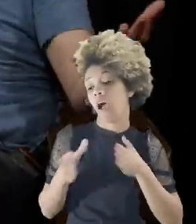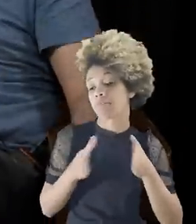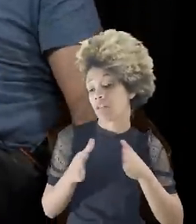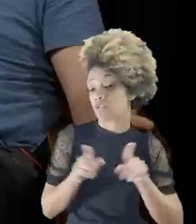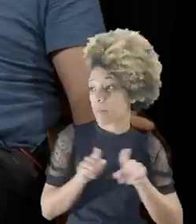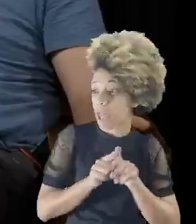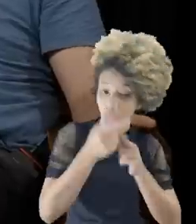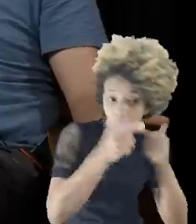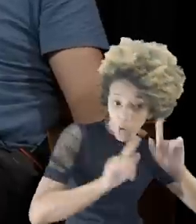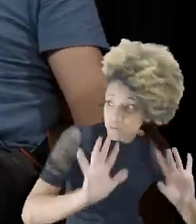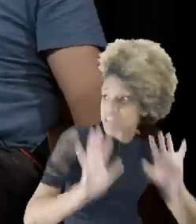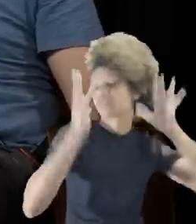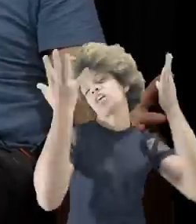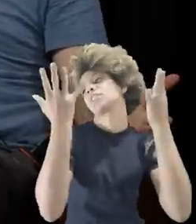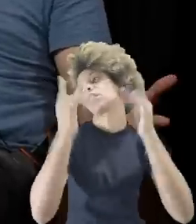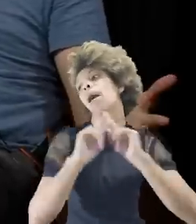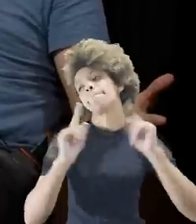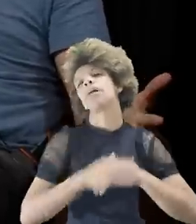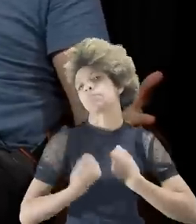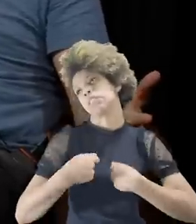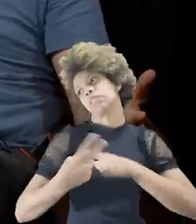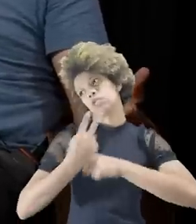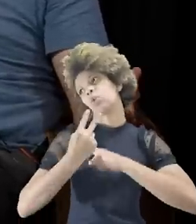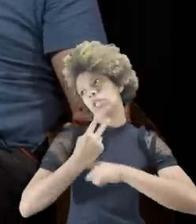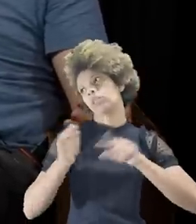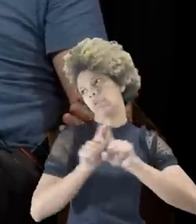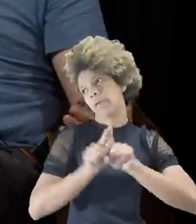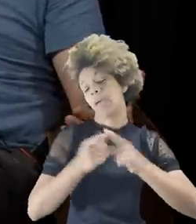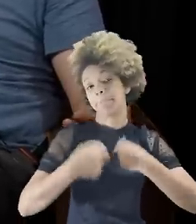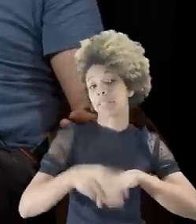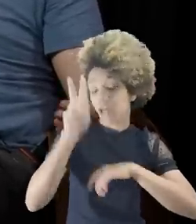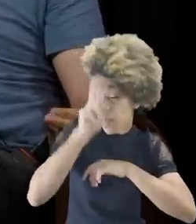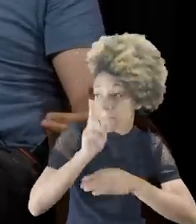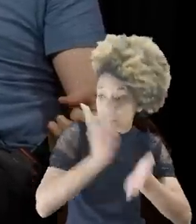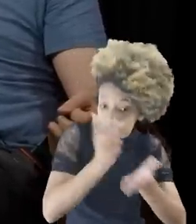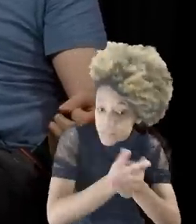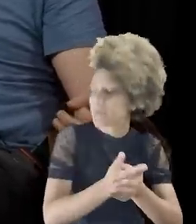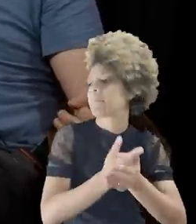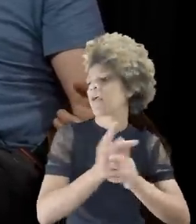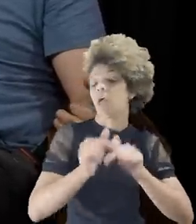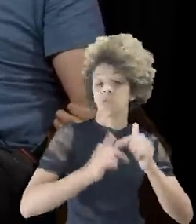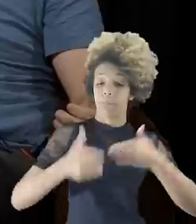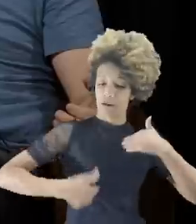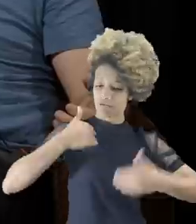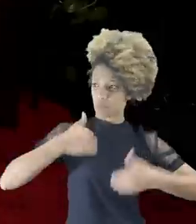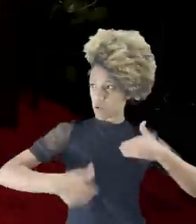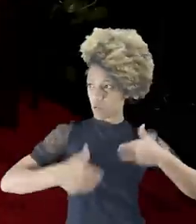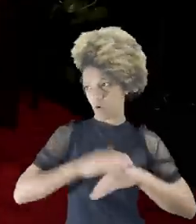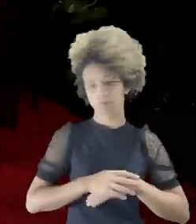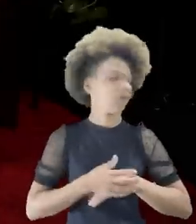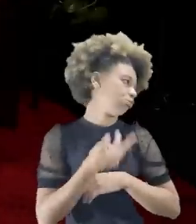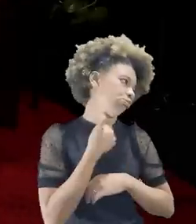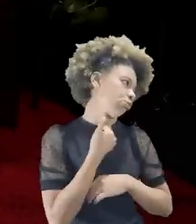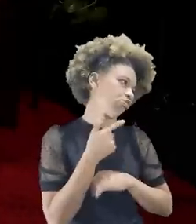a outros tipos de festa mas o jogador Tem que se cuidar também né ele tem que lembrar que sempre que a ferramenta do trabalho dele é o corpo não pode ser